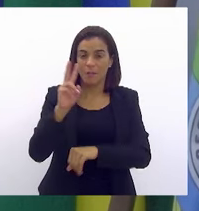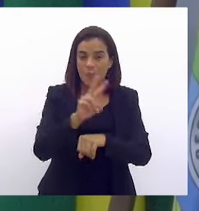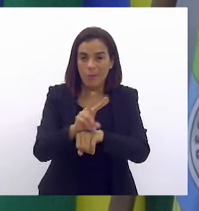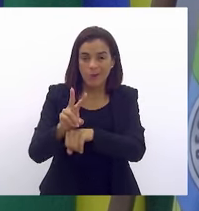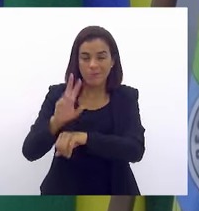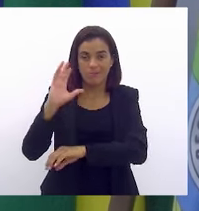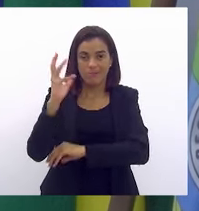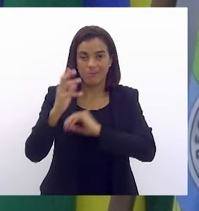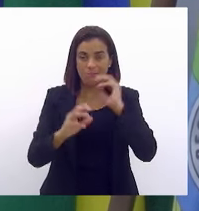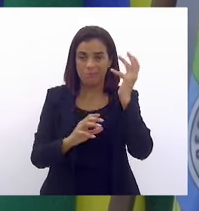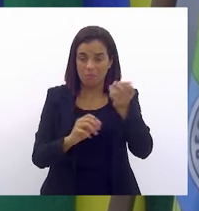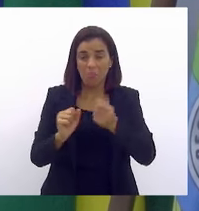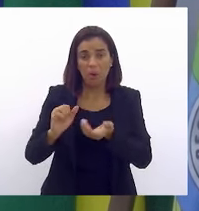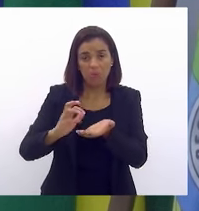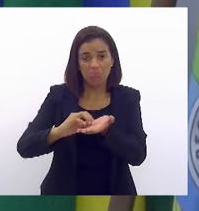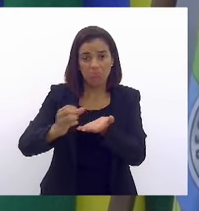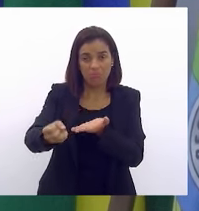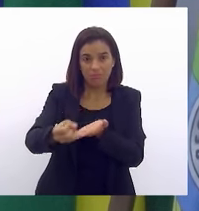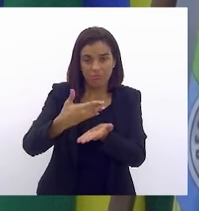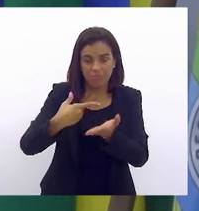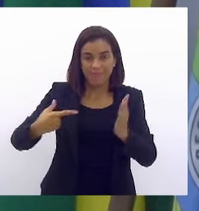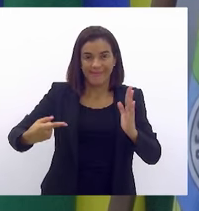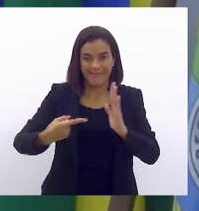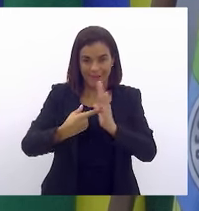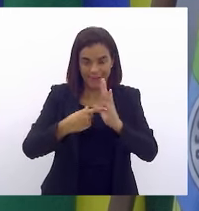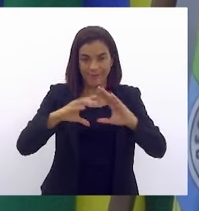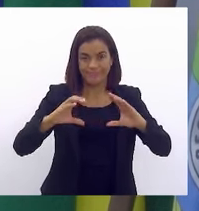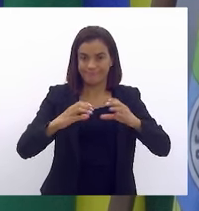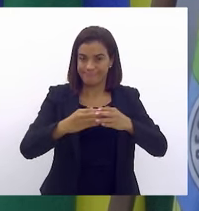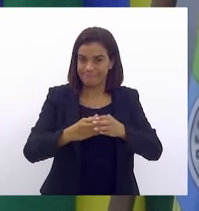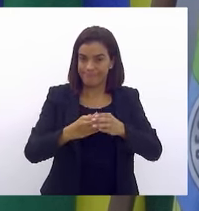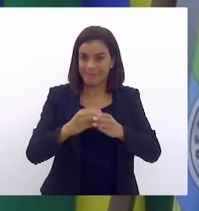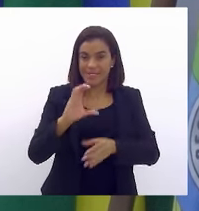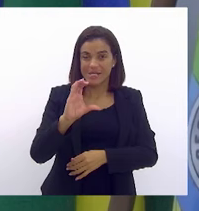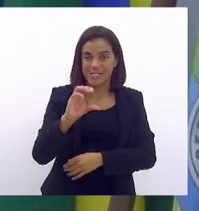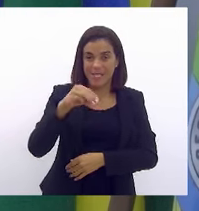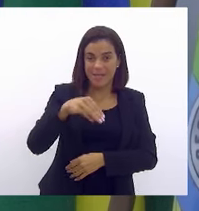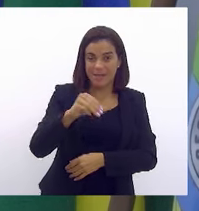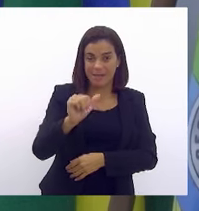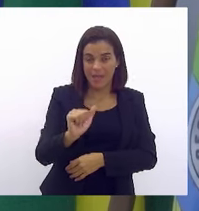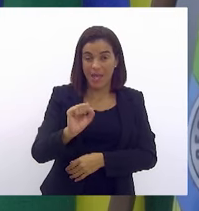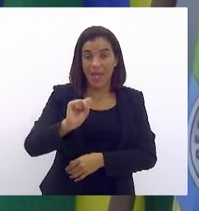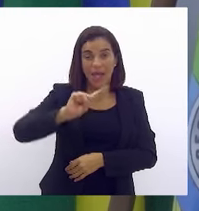mandar mensagem, denúncia para a nossa comissão, é